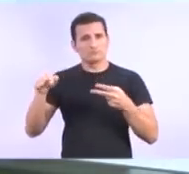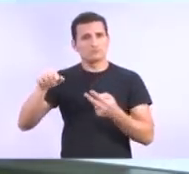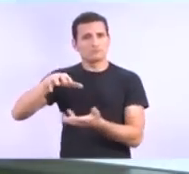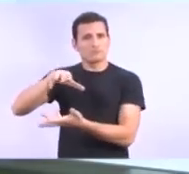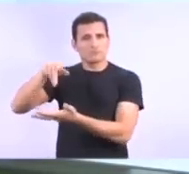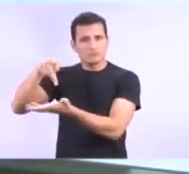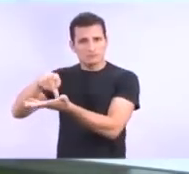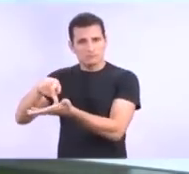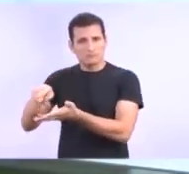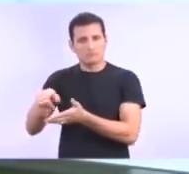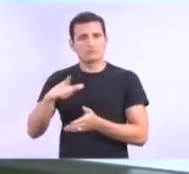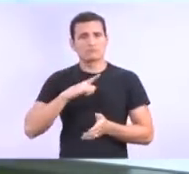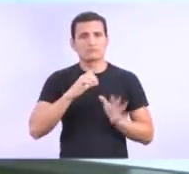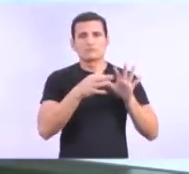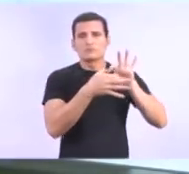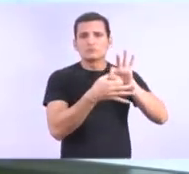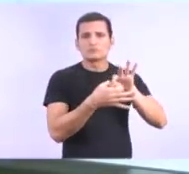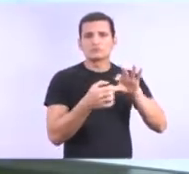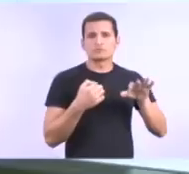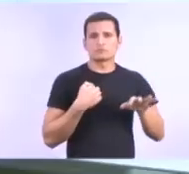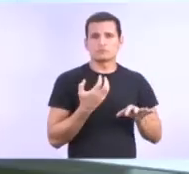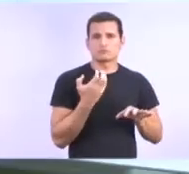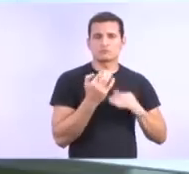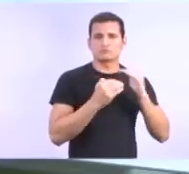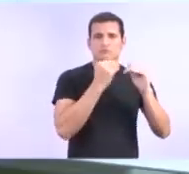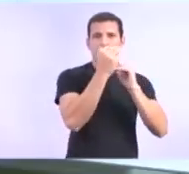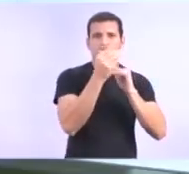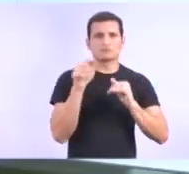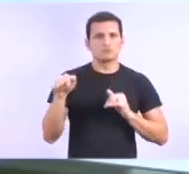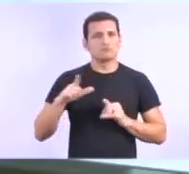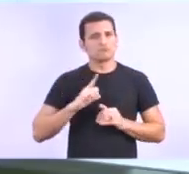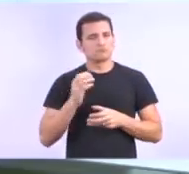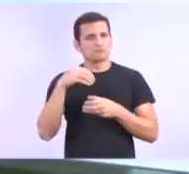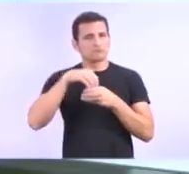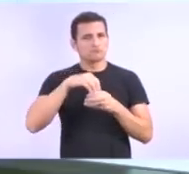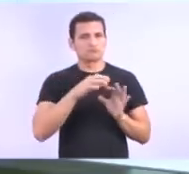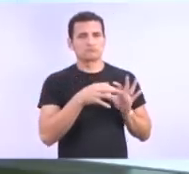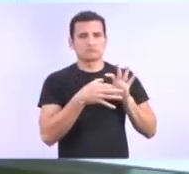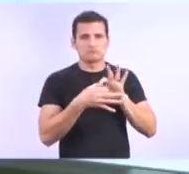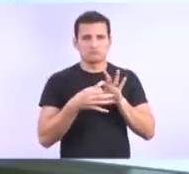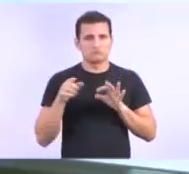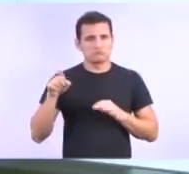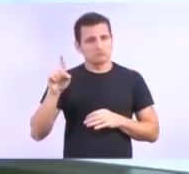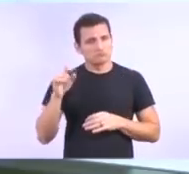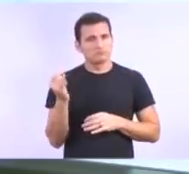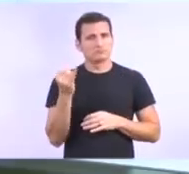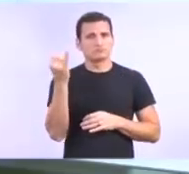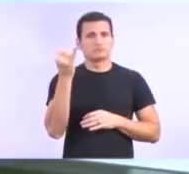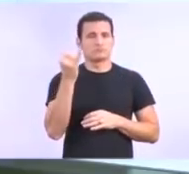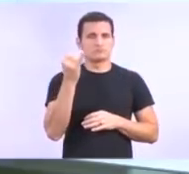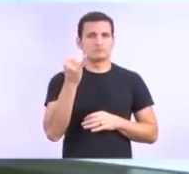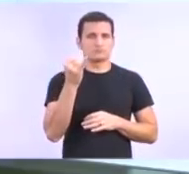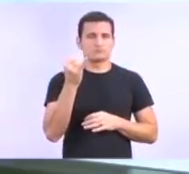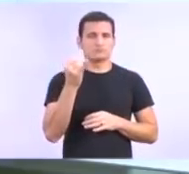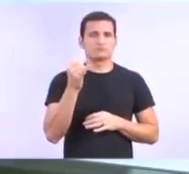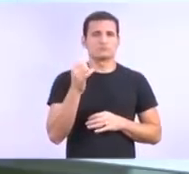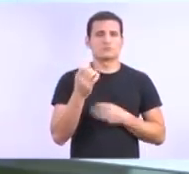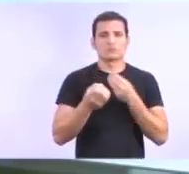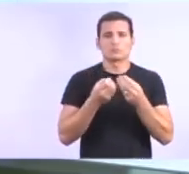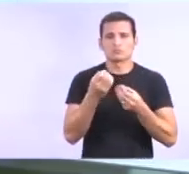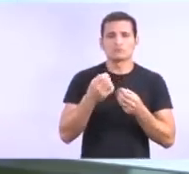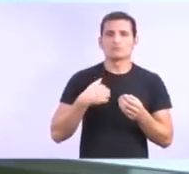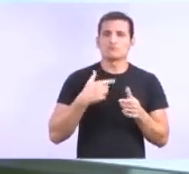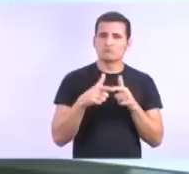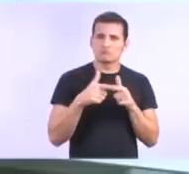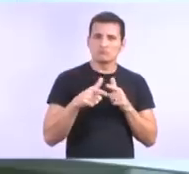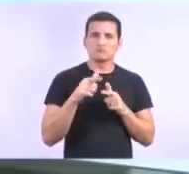do contexto que eu quero desenvolver. Ele faz parte, ele é uma peça integrante da solução do meu problema, que é